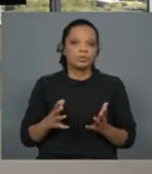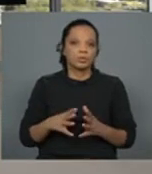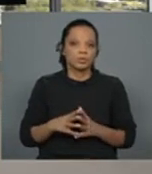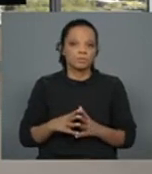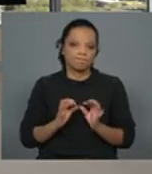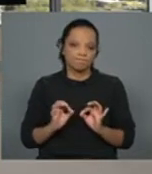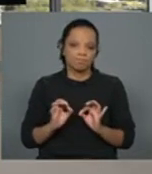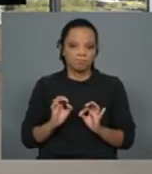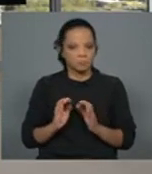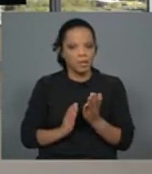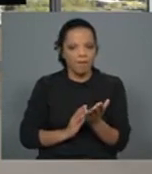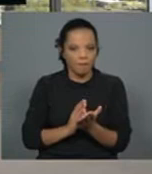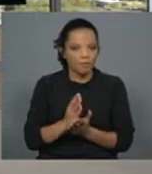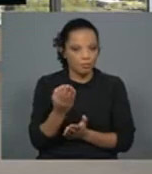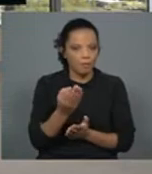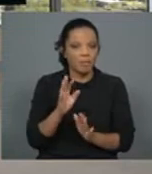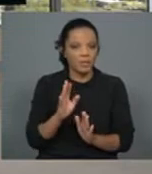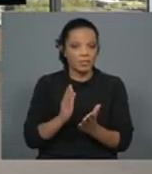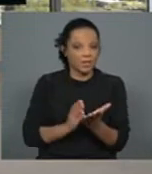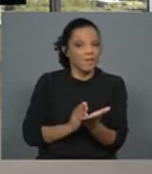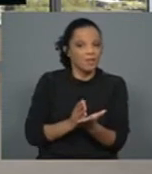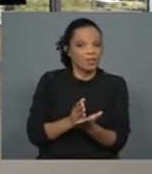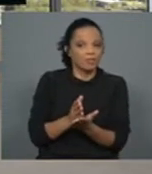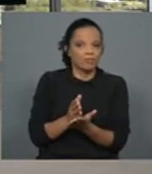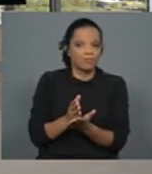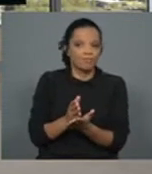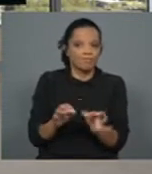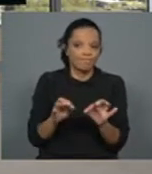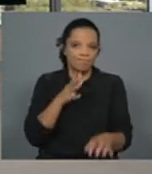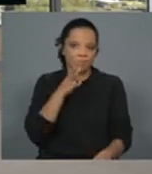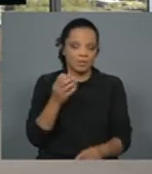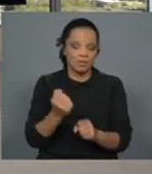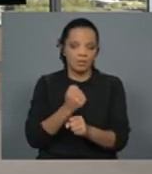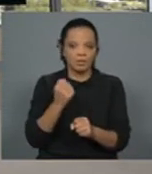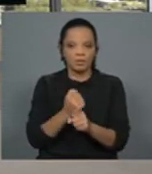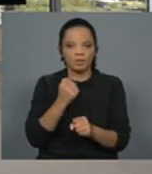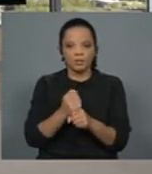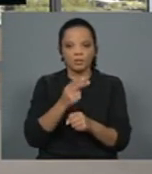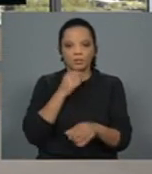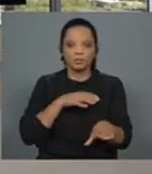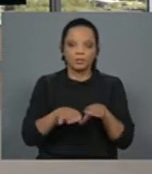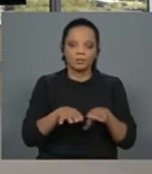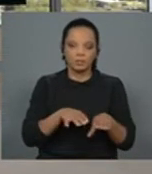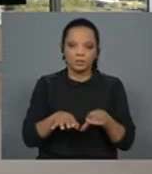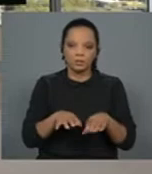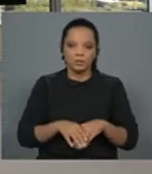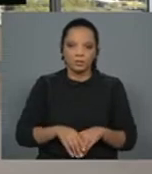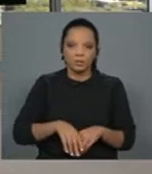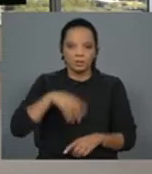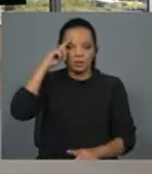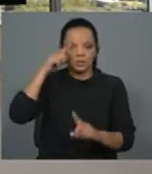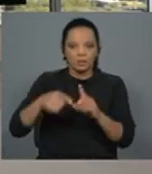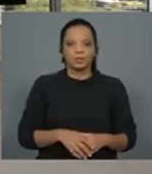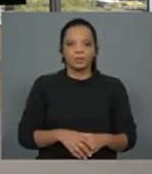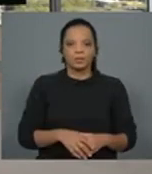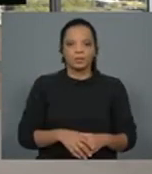portanto, houve avanços, mas esses avanços, como eu disse, portanto, o Serviço Sismológico, havia a intenção de o criar